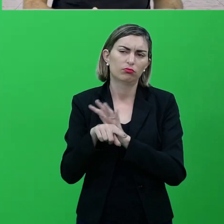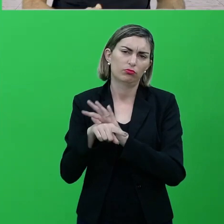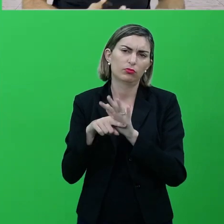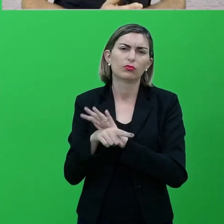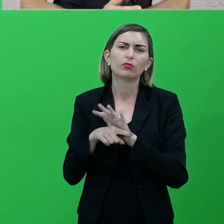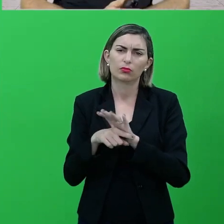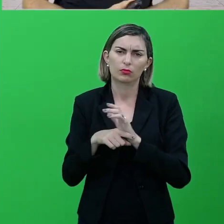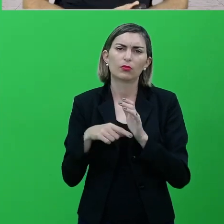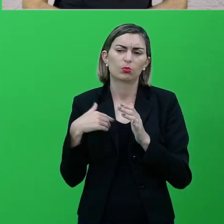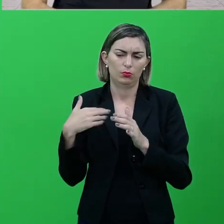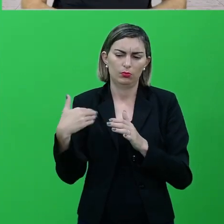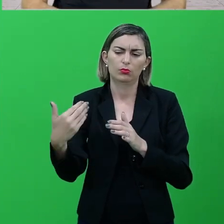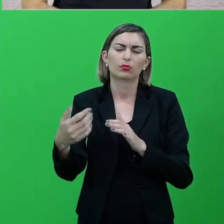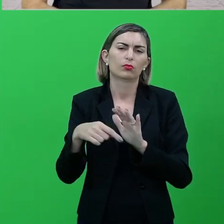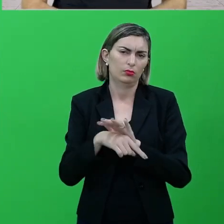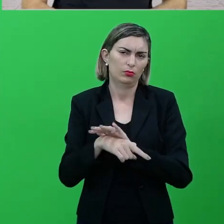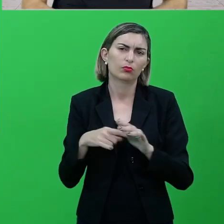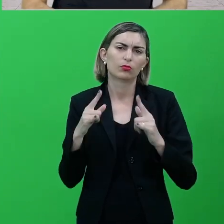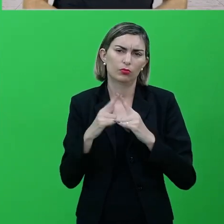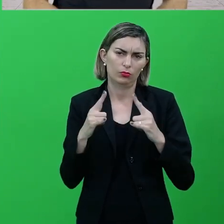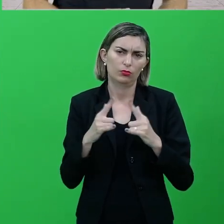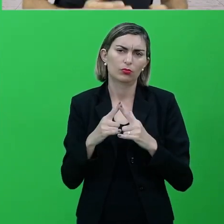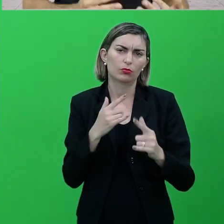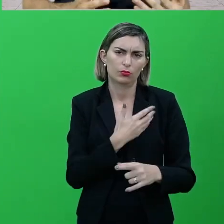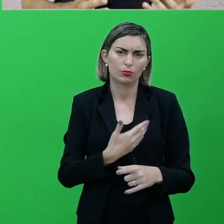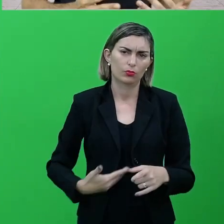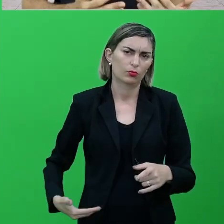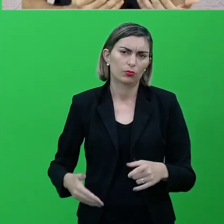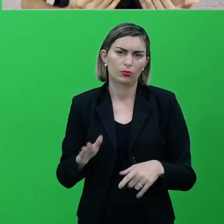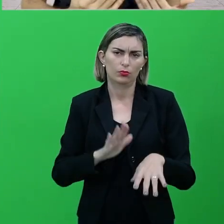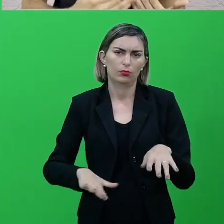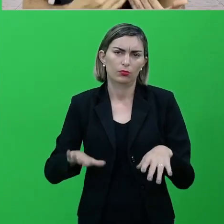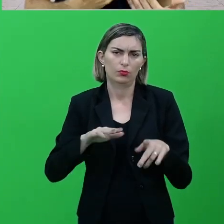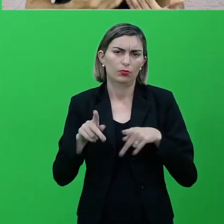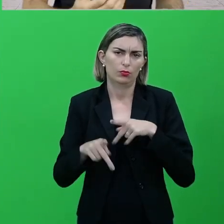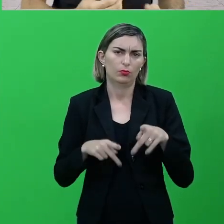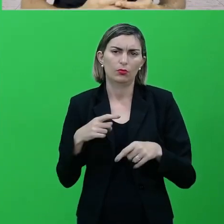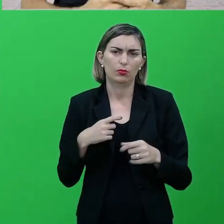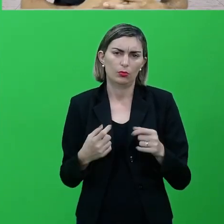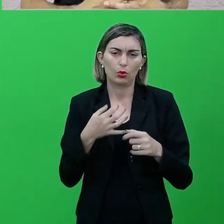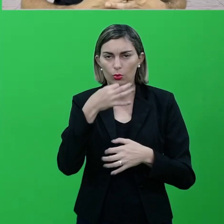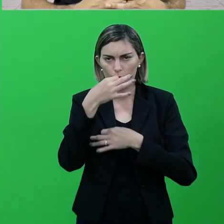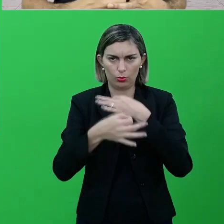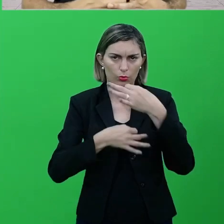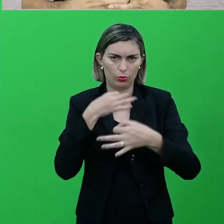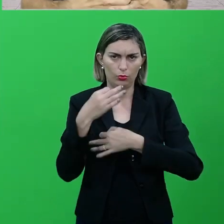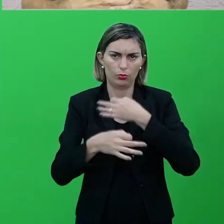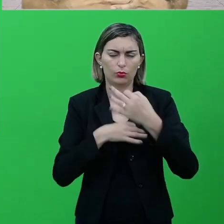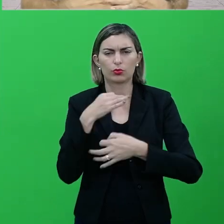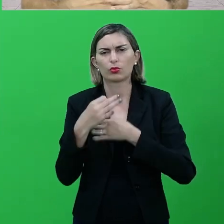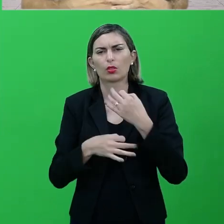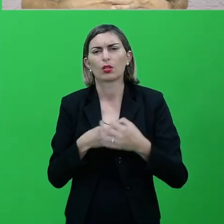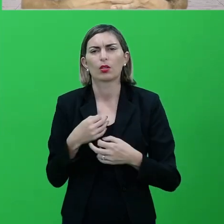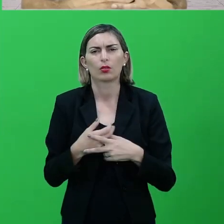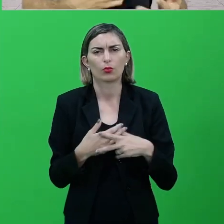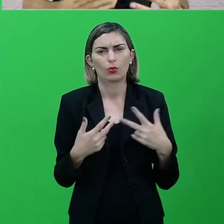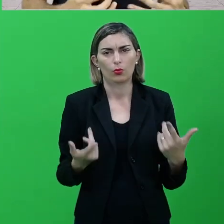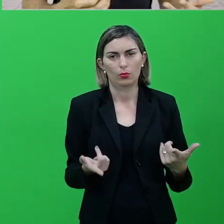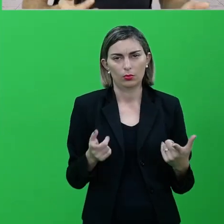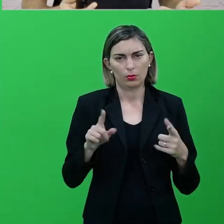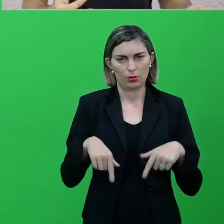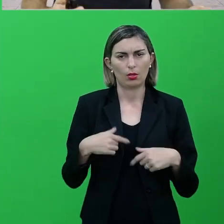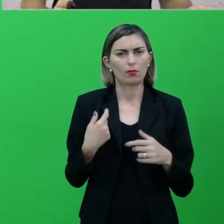muita frequência em instituições públicas. Então, uma coisa que sugere, né, que